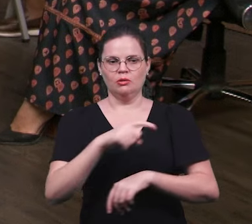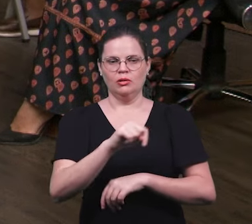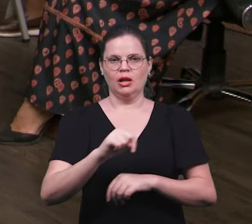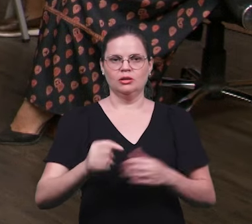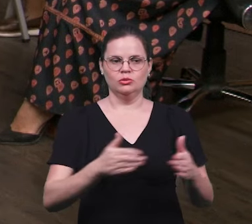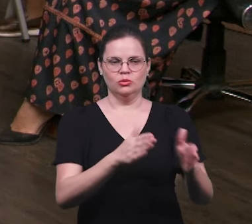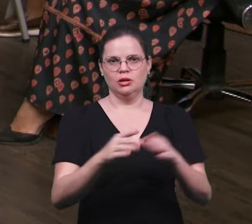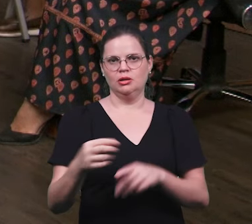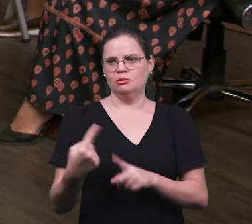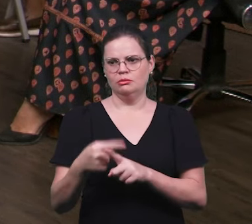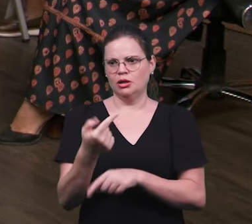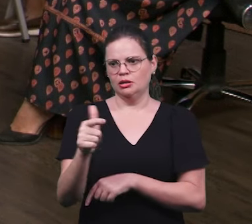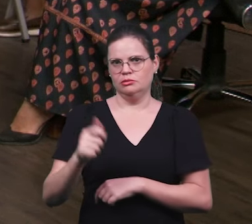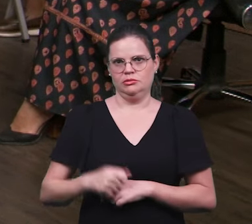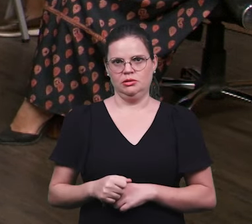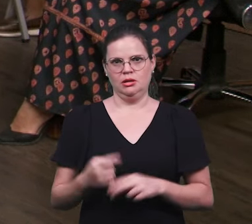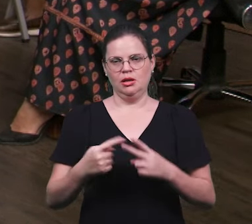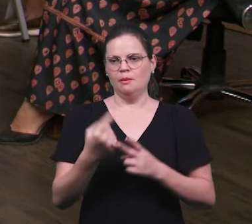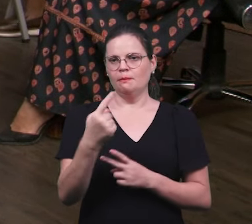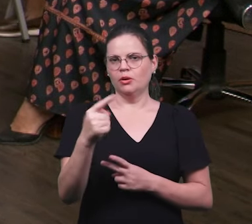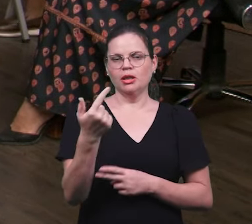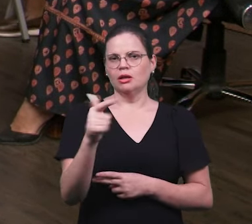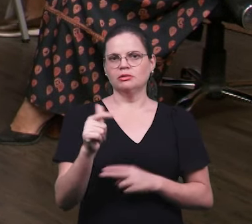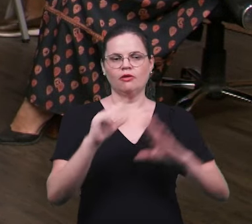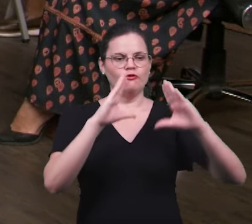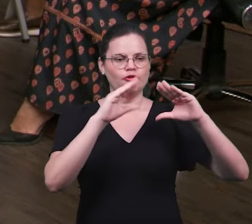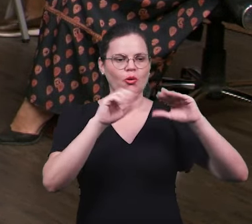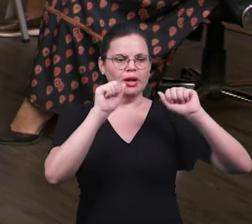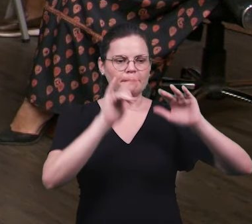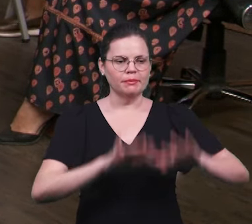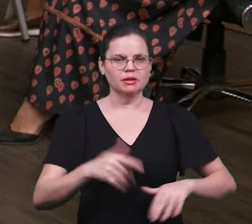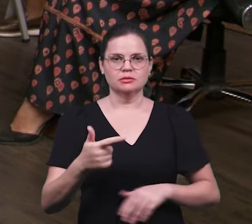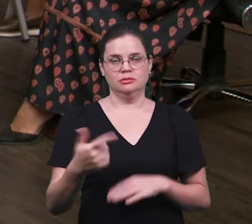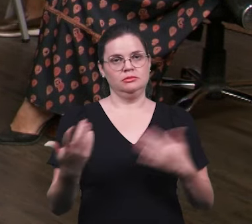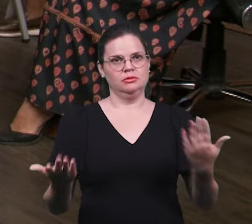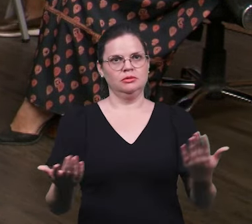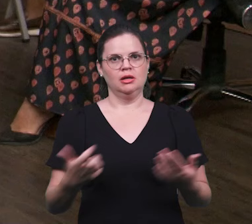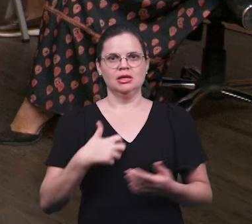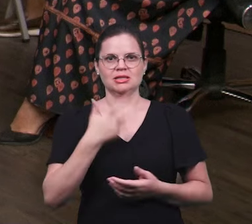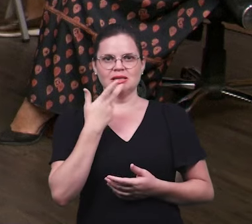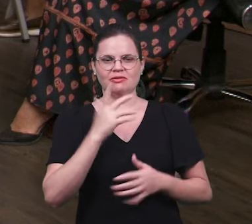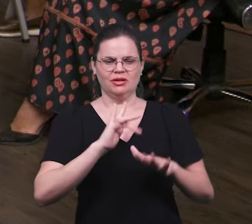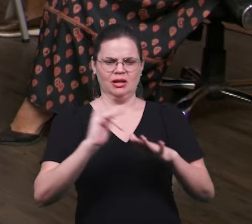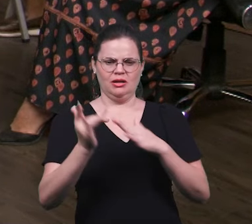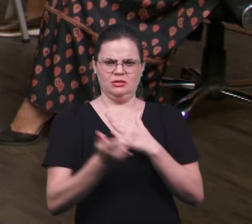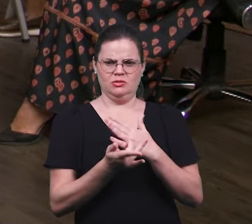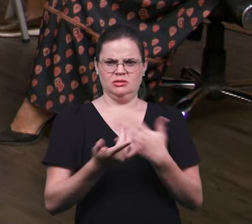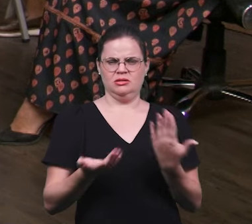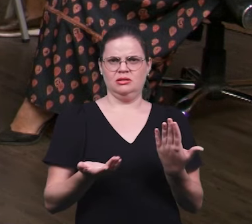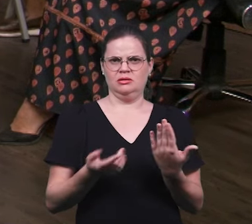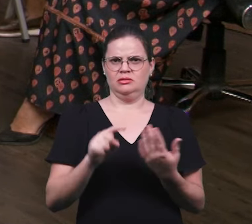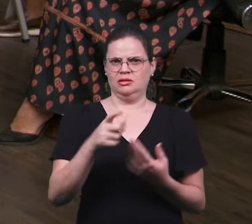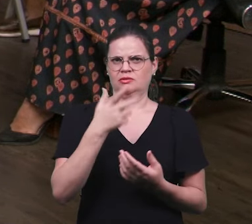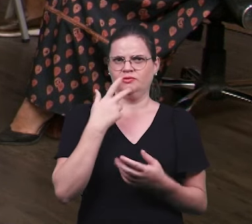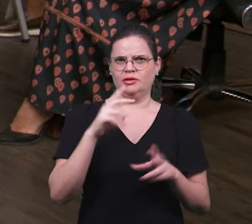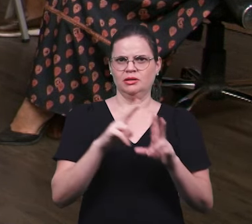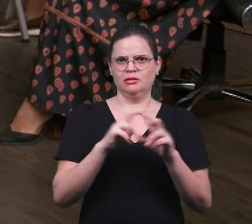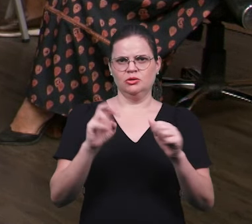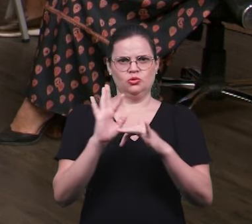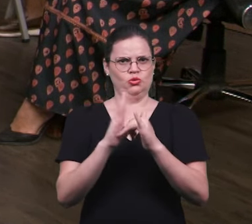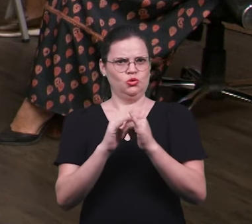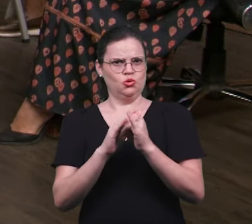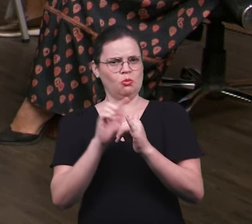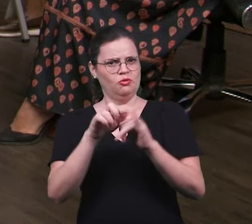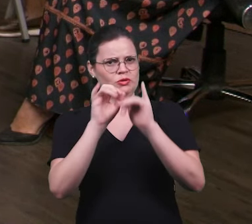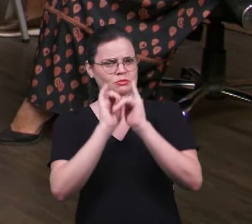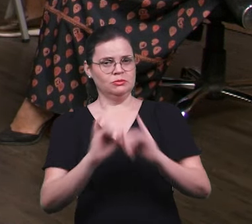que nós não temos a fronha abençoada? Então nós falamos, não, mas você fala em rede social, você fala no